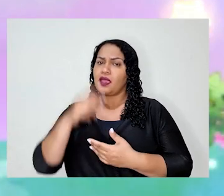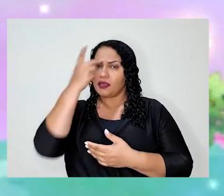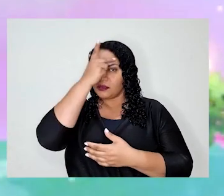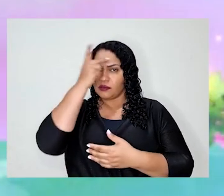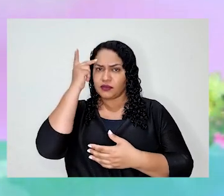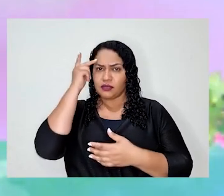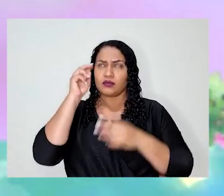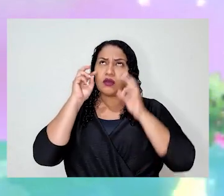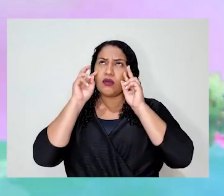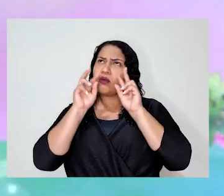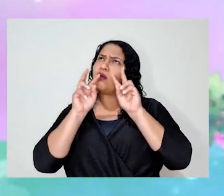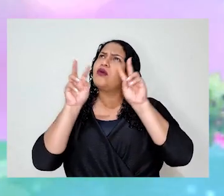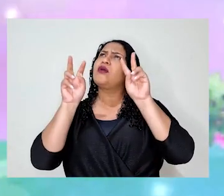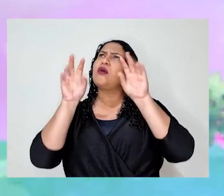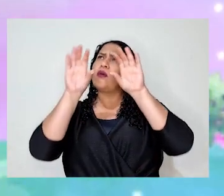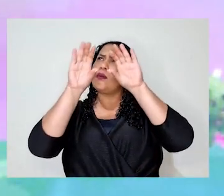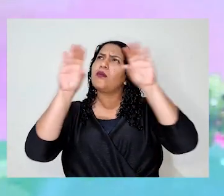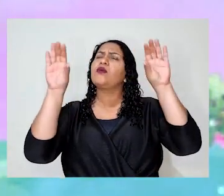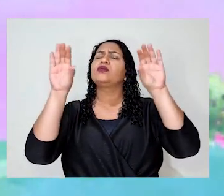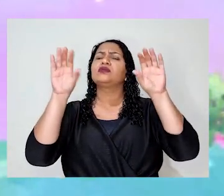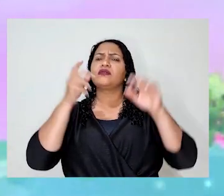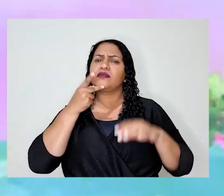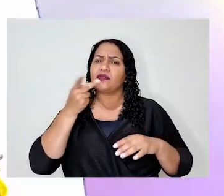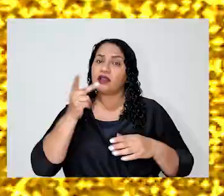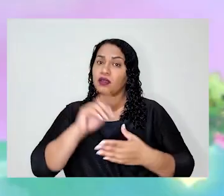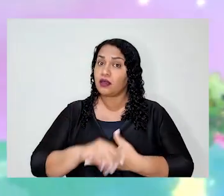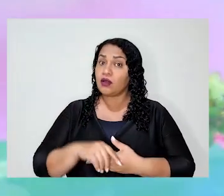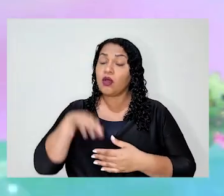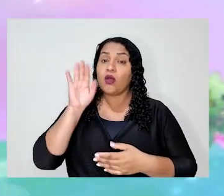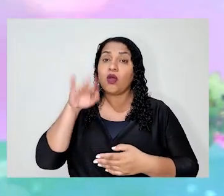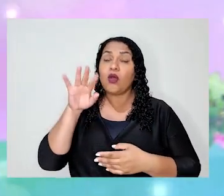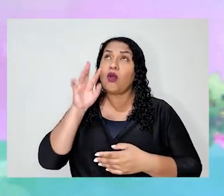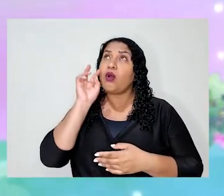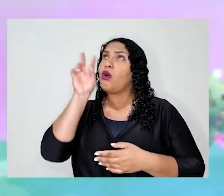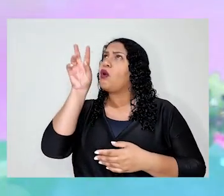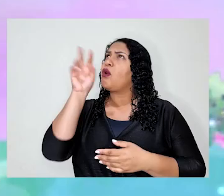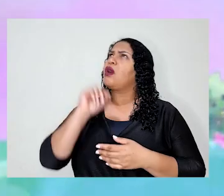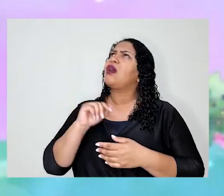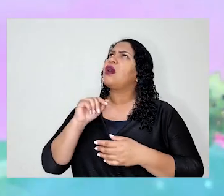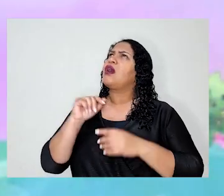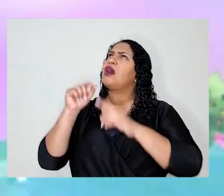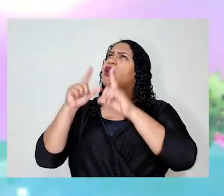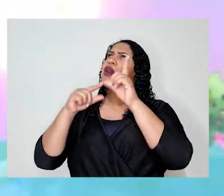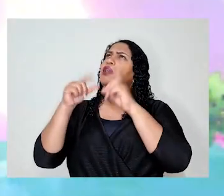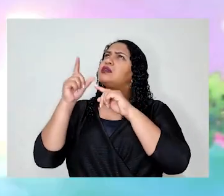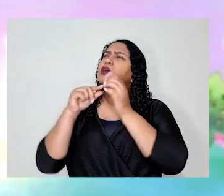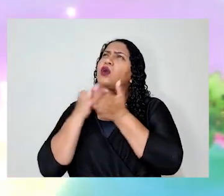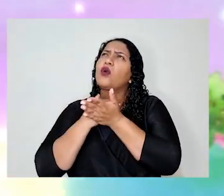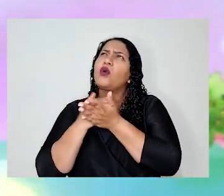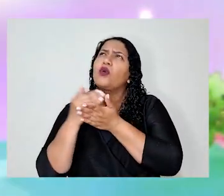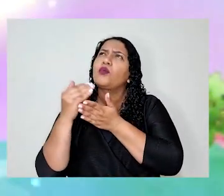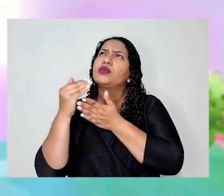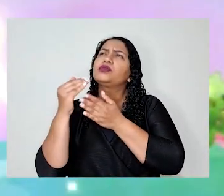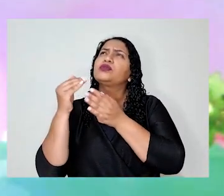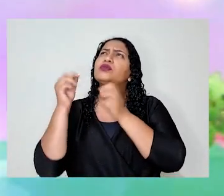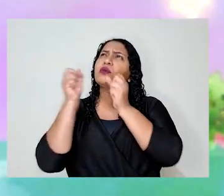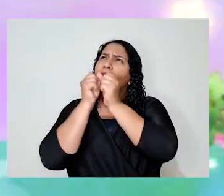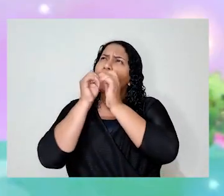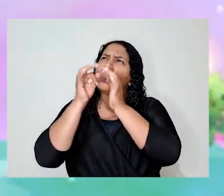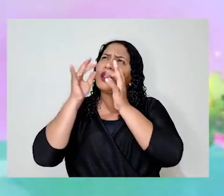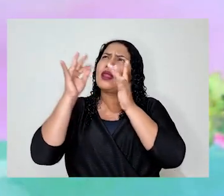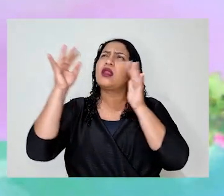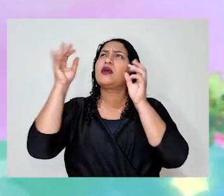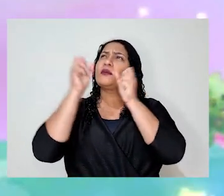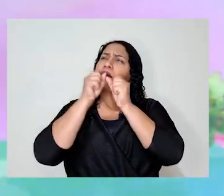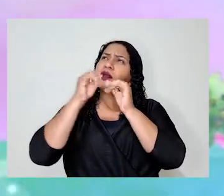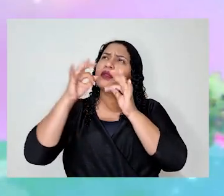pessoas olharam para o céu e disseram: olha, uma estrelinha que começou a brilhar. Vejam como